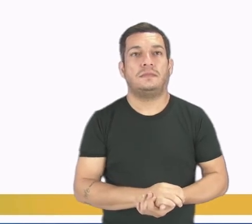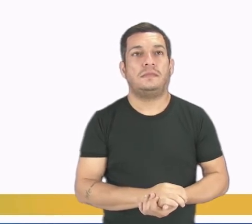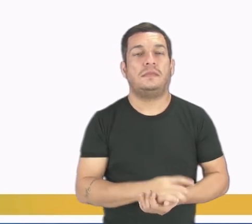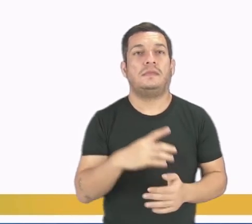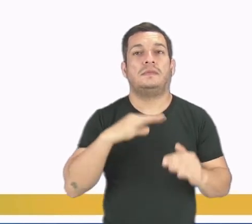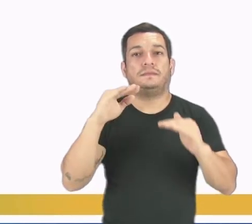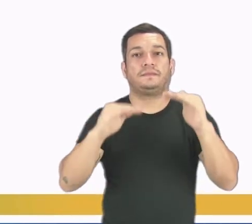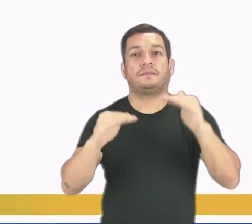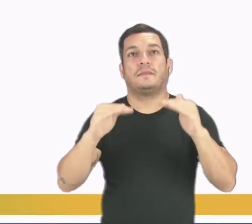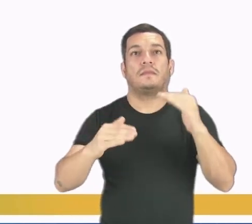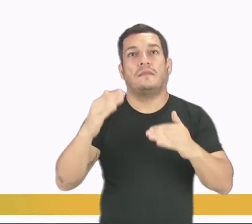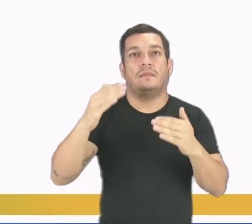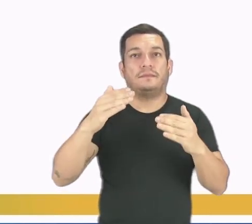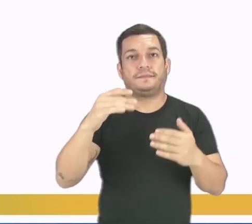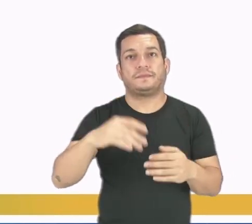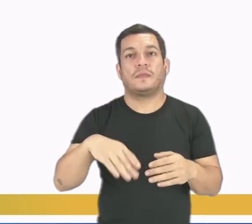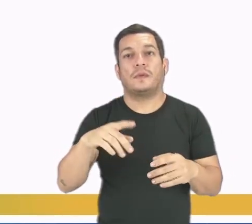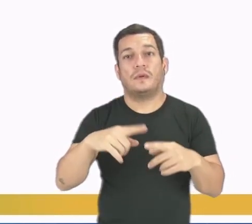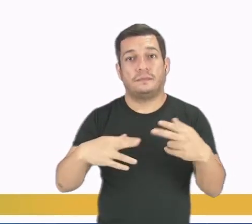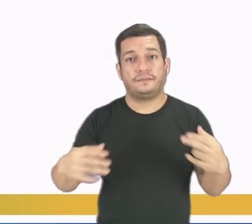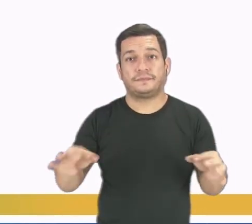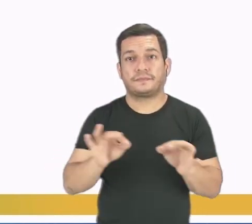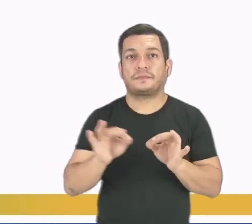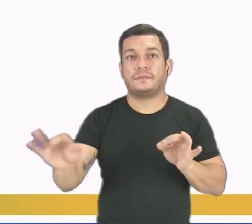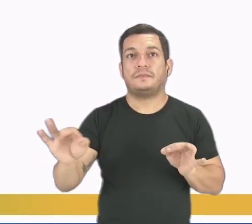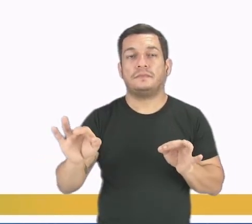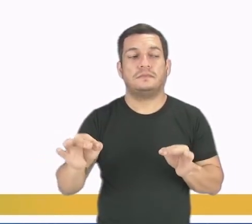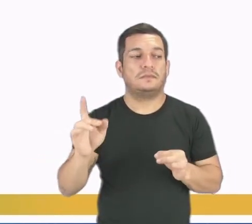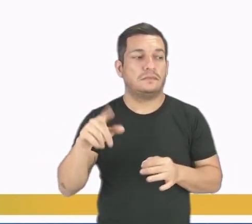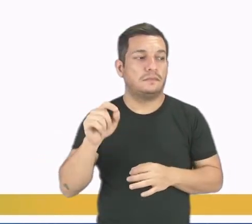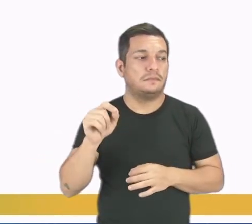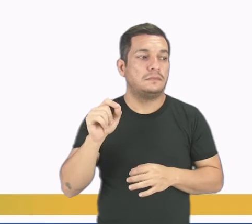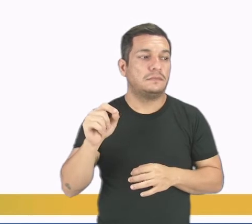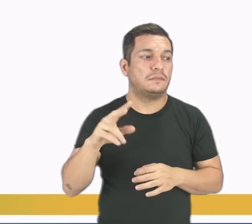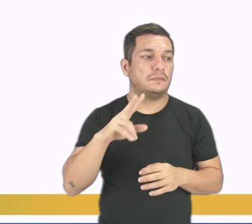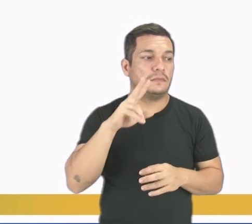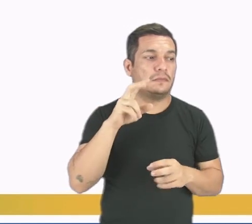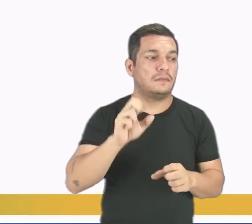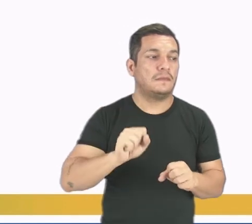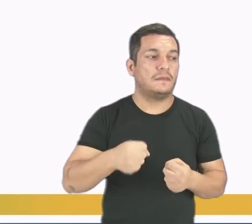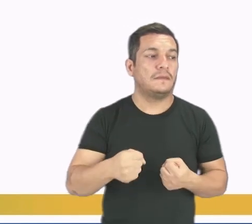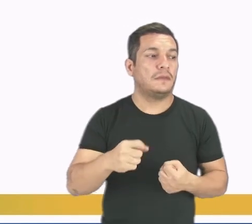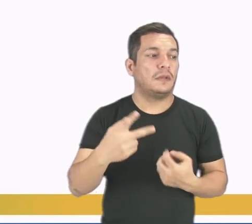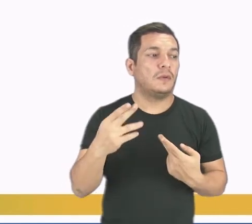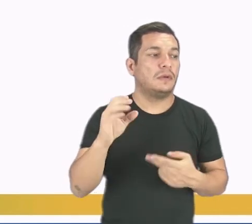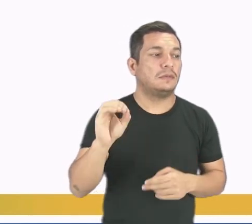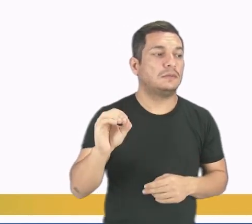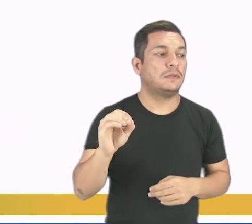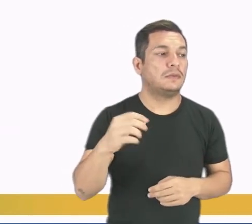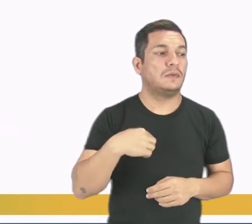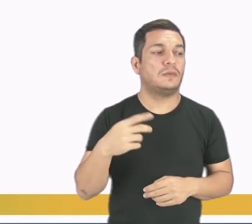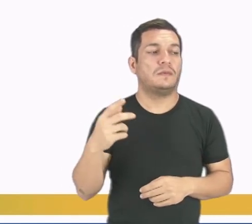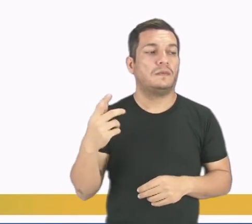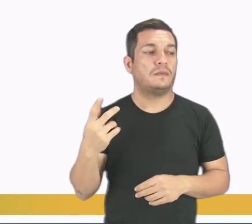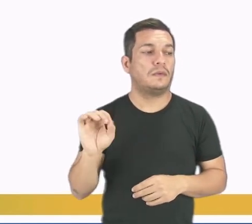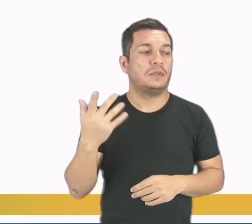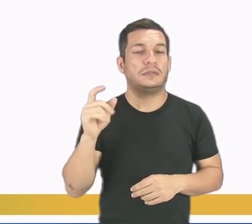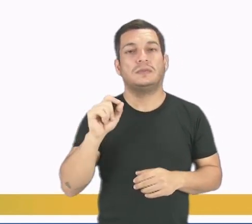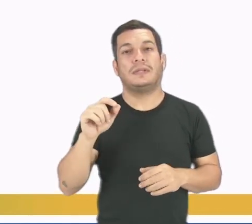temos aqui a demonstração da relação entre força e braço. Quem já tentou soltar